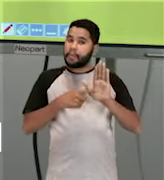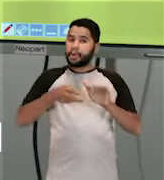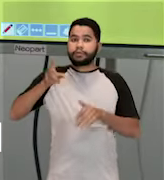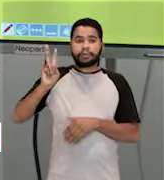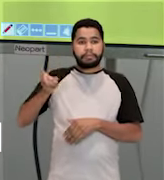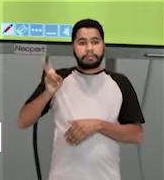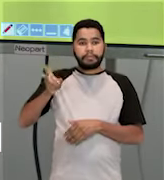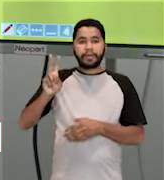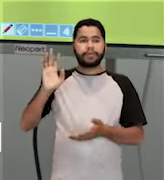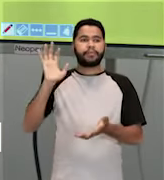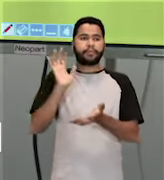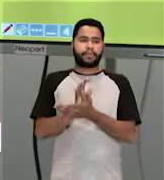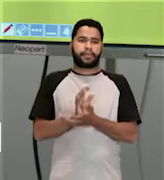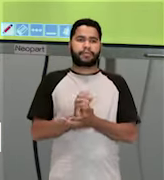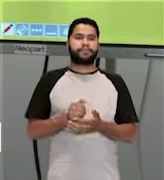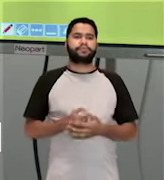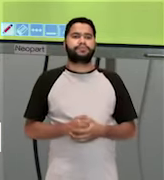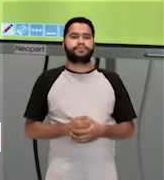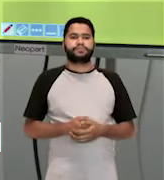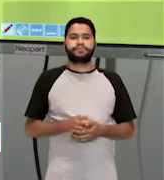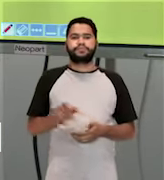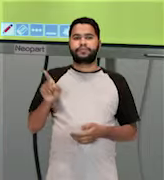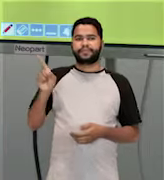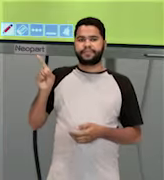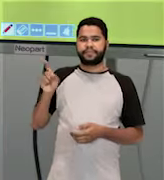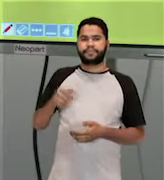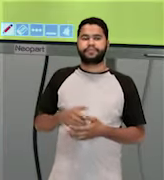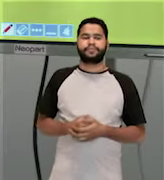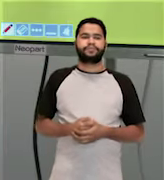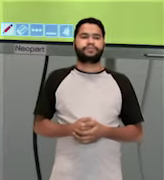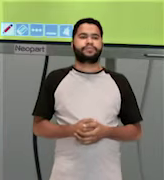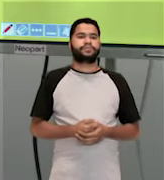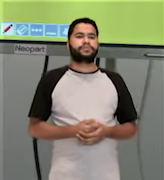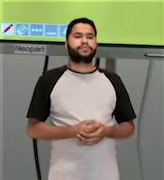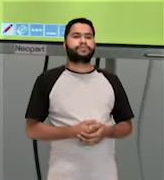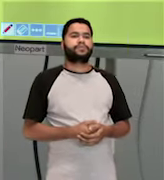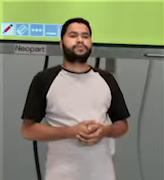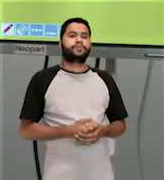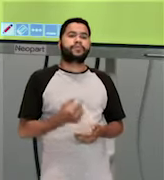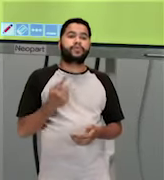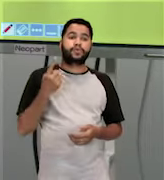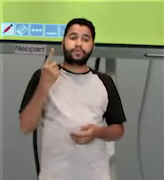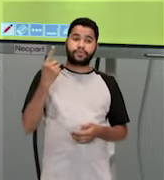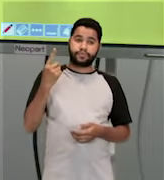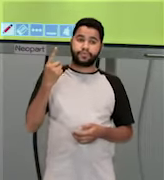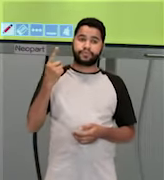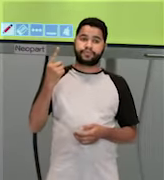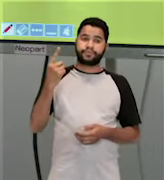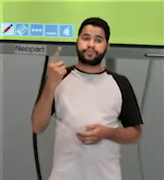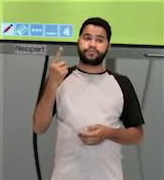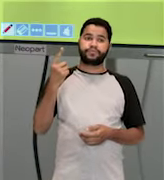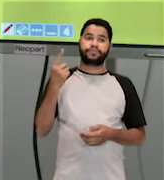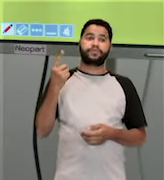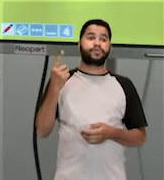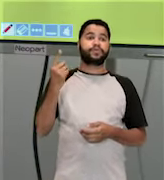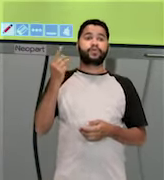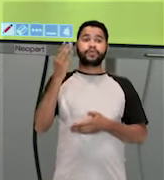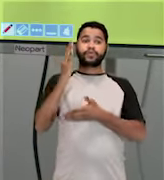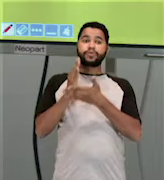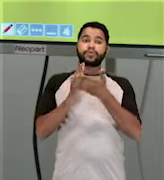mesma parte de uma unidade. Veja o exemplo, tá? Esse inteiro aqui foi dividido em